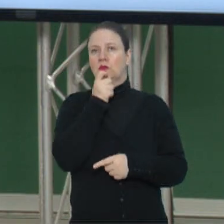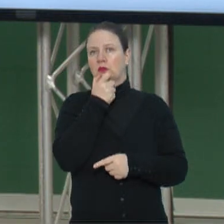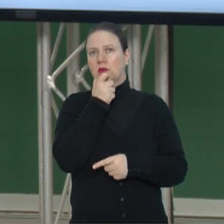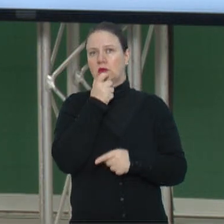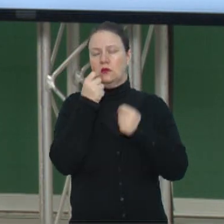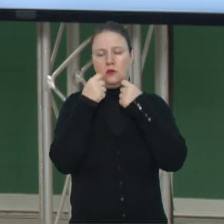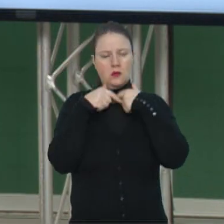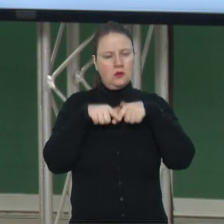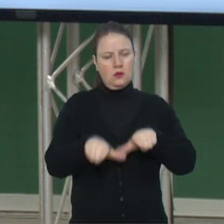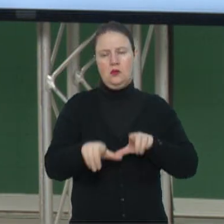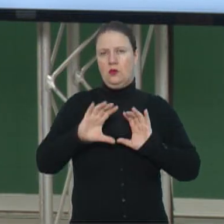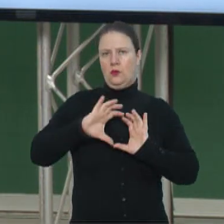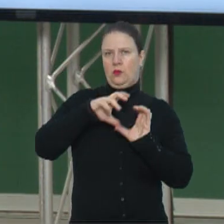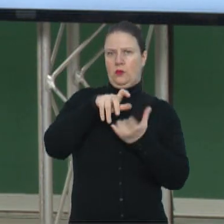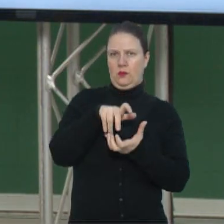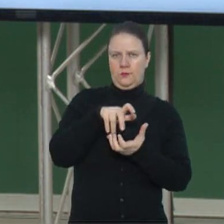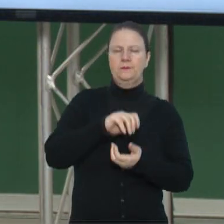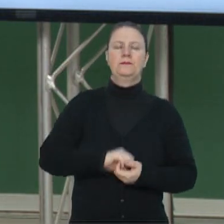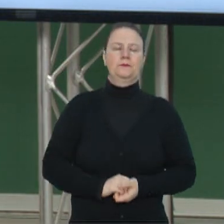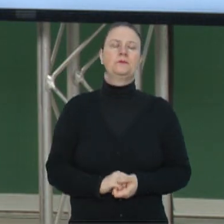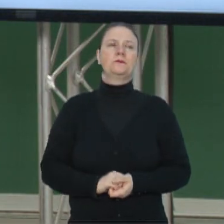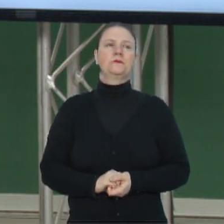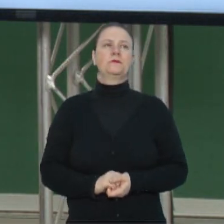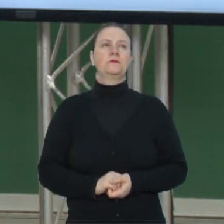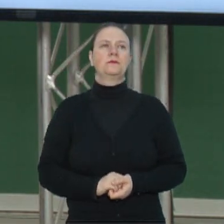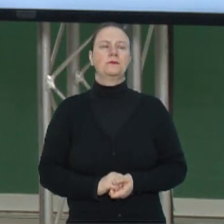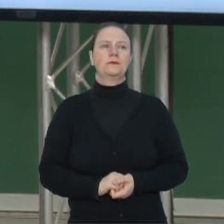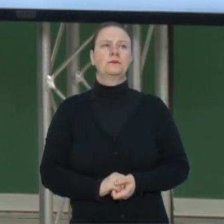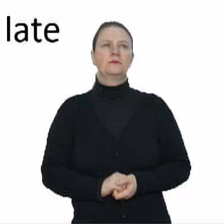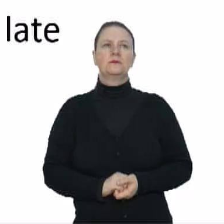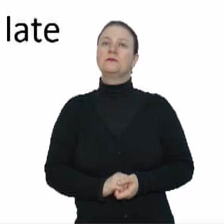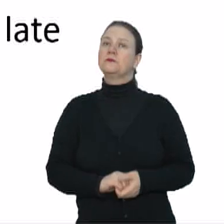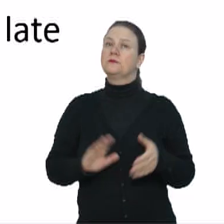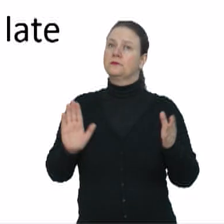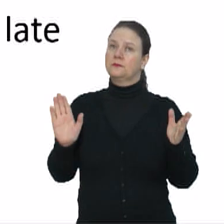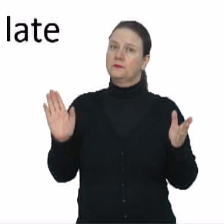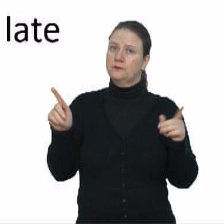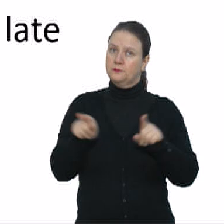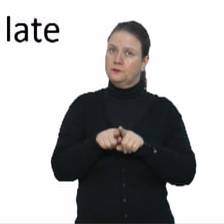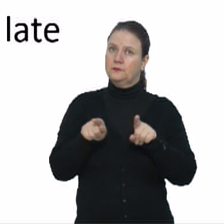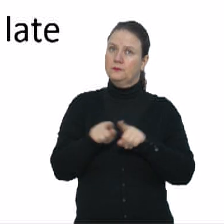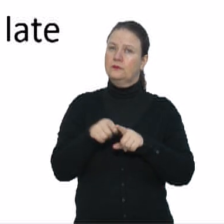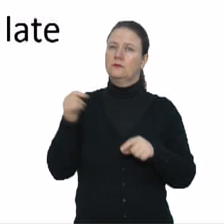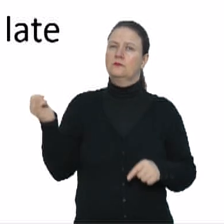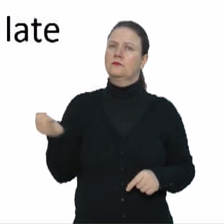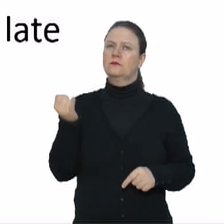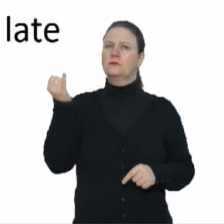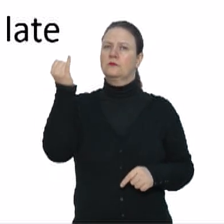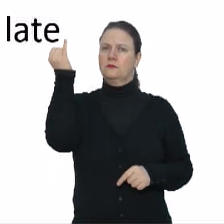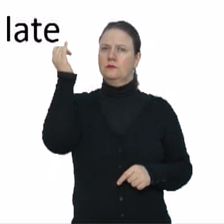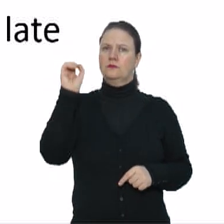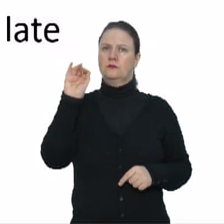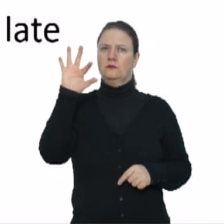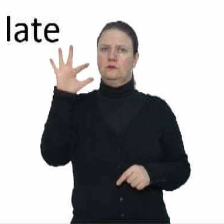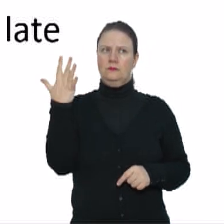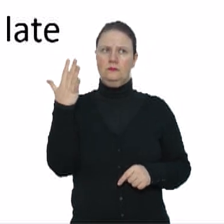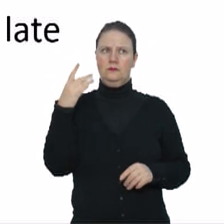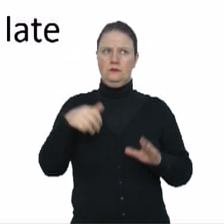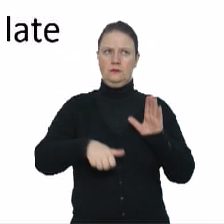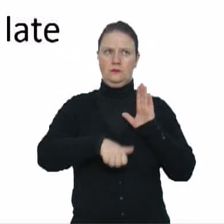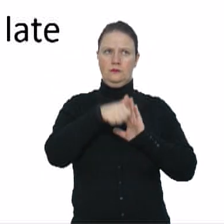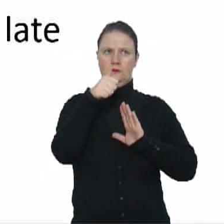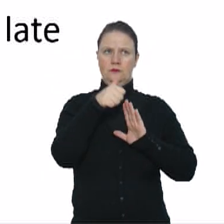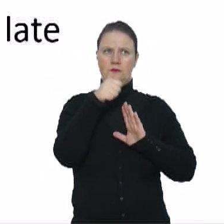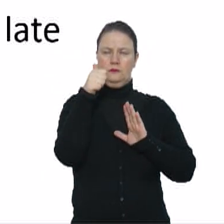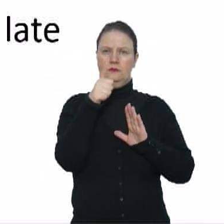hoje mundial, tá? Internacional. Então vamos lá começando. Ó, alguns importantes eventos. Nós temos primeiro